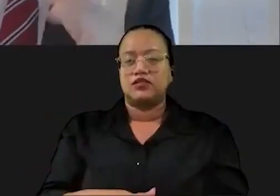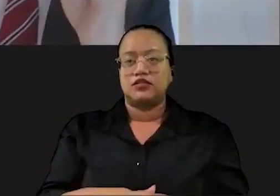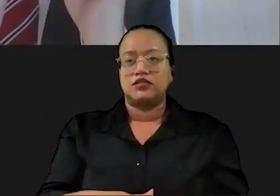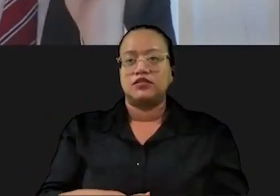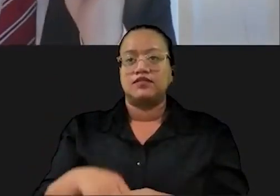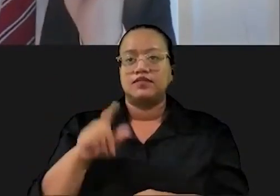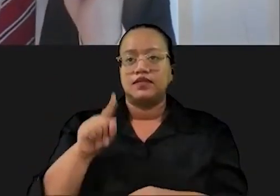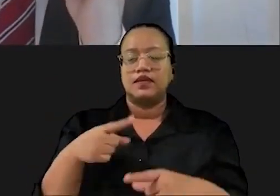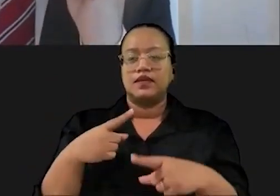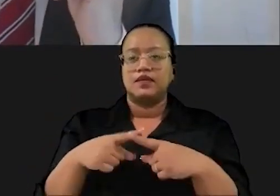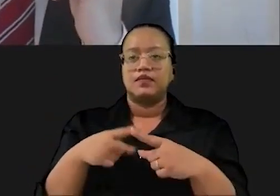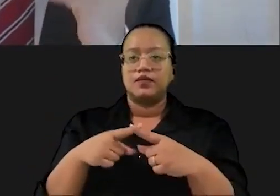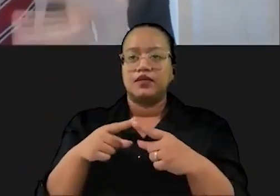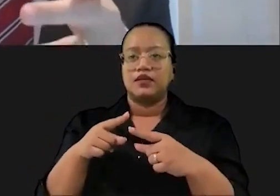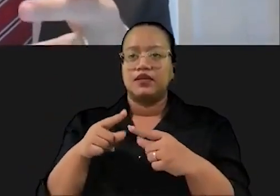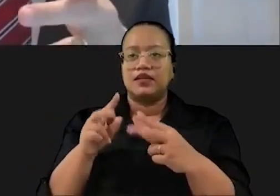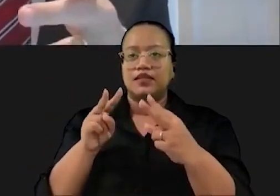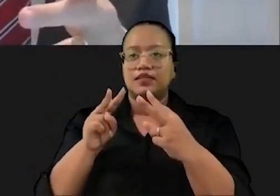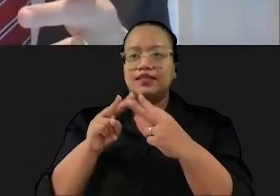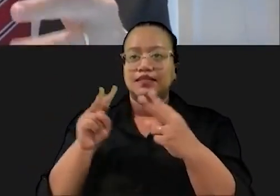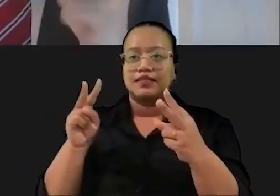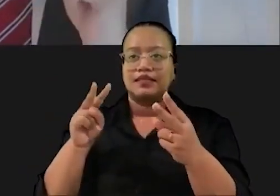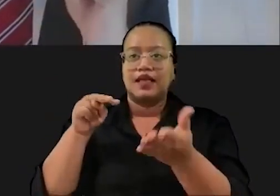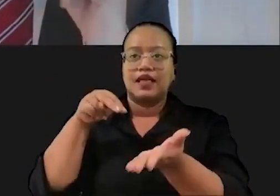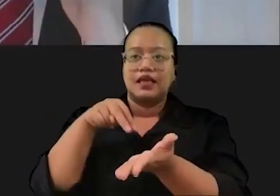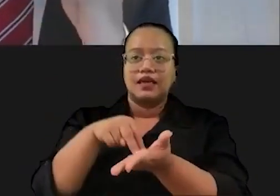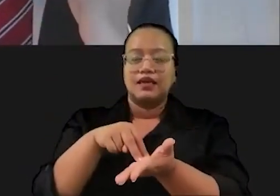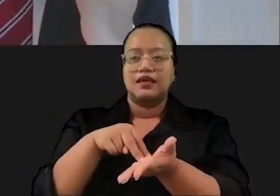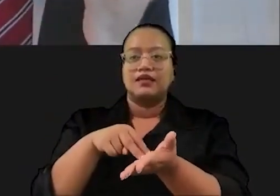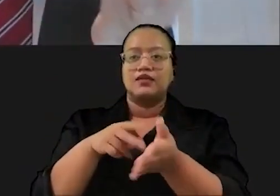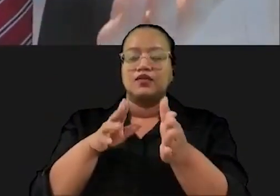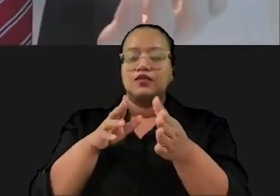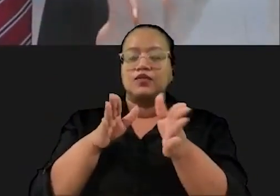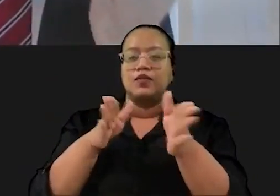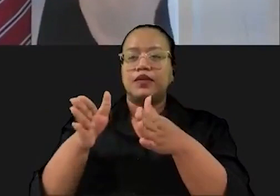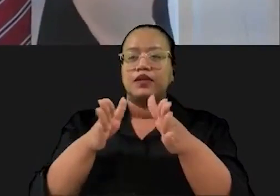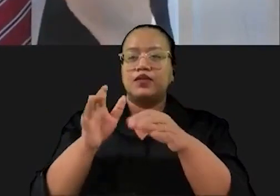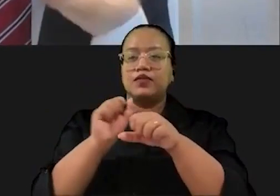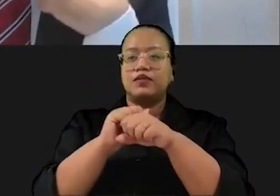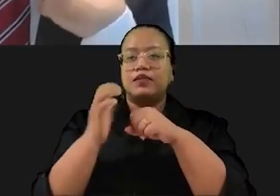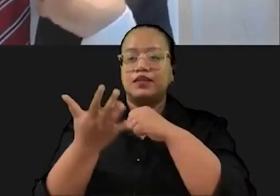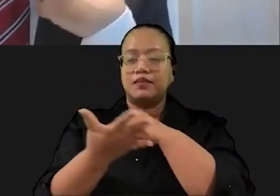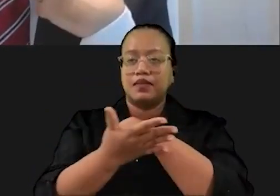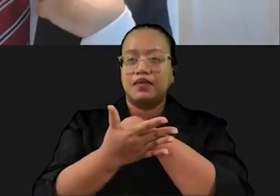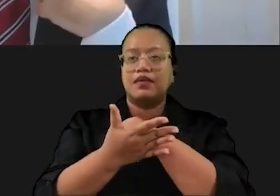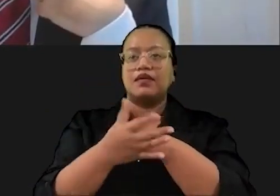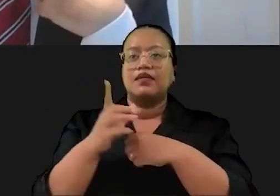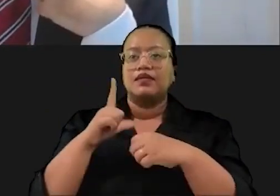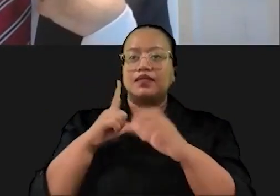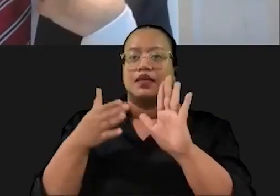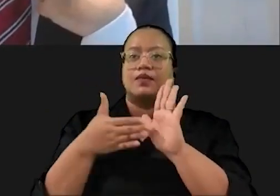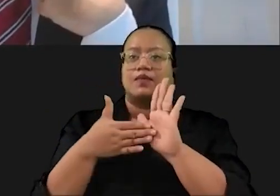a pandemia, foram propostos esses modelos, né? Depois